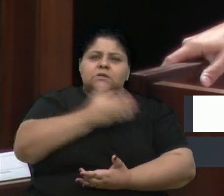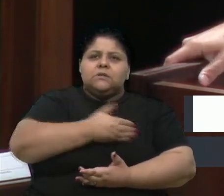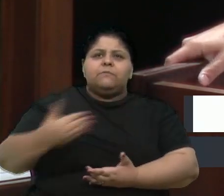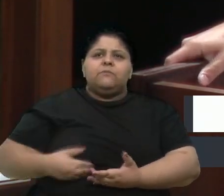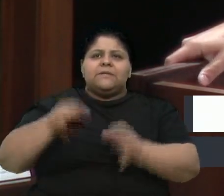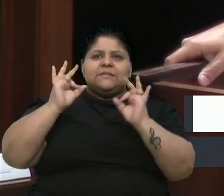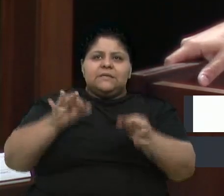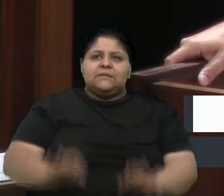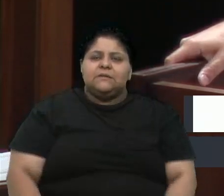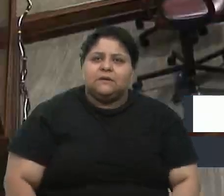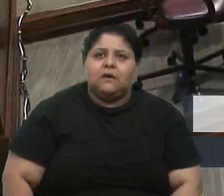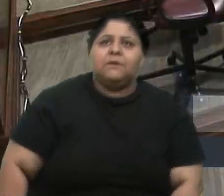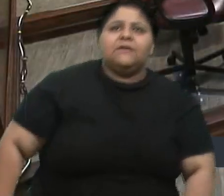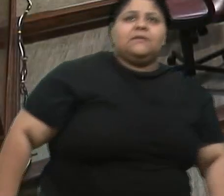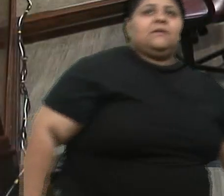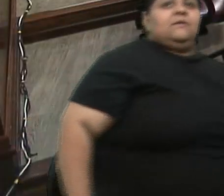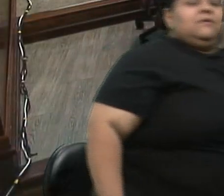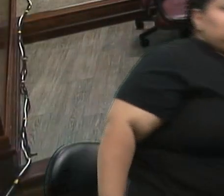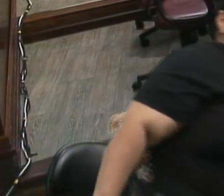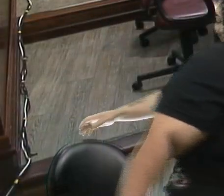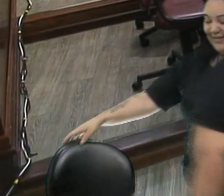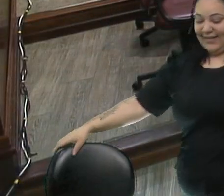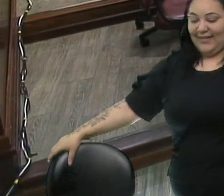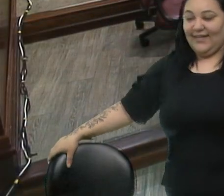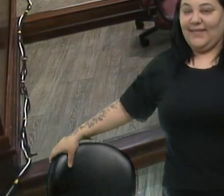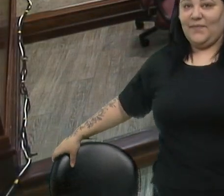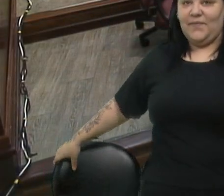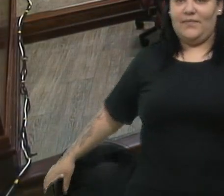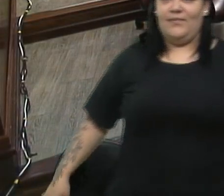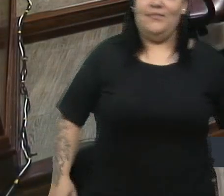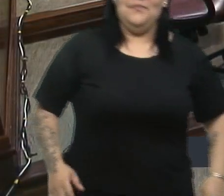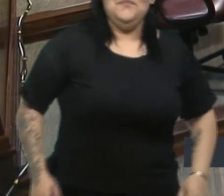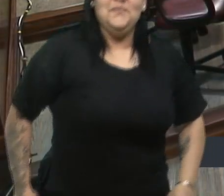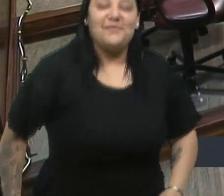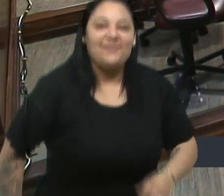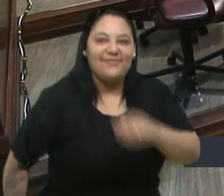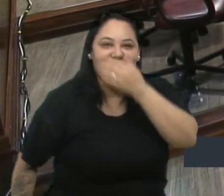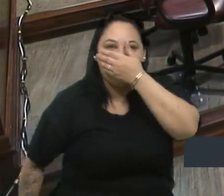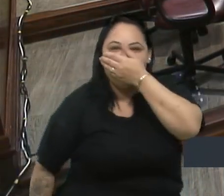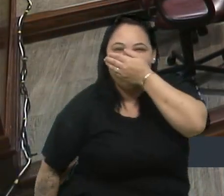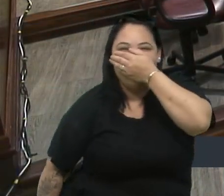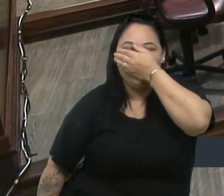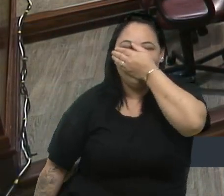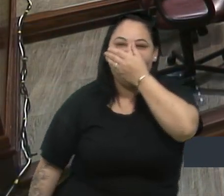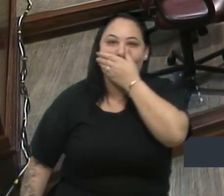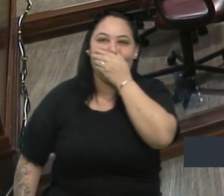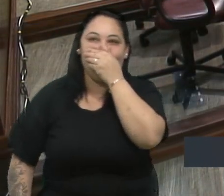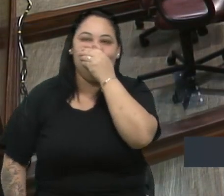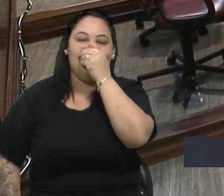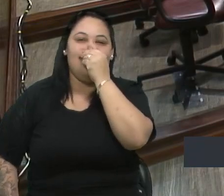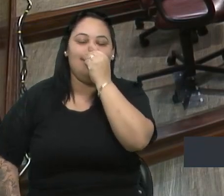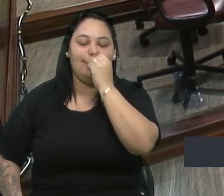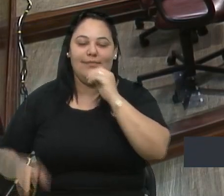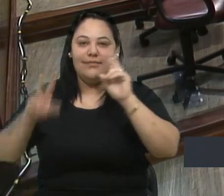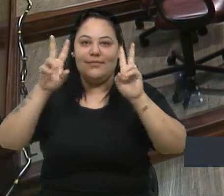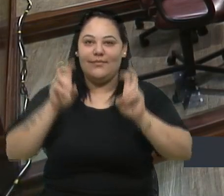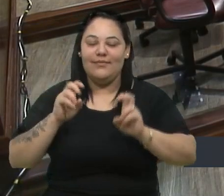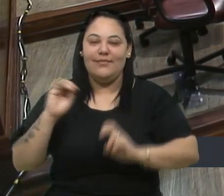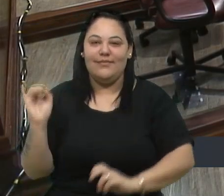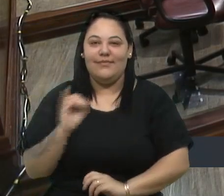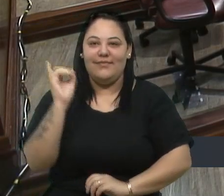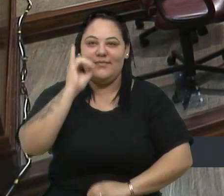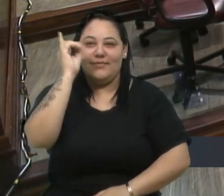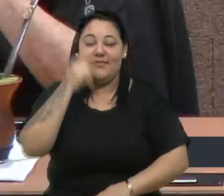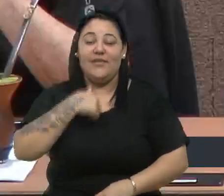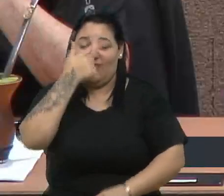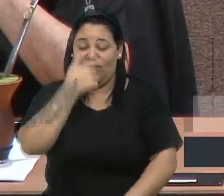Fantinel. Obrigado, vereador Lucas. Eu queria parabenizar o senhor aí pelo tema, que realmente é um tema importante, um tema que eu acho que é unânime